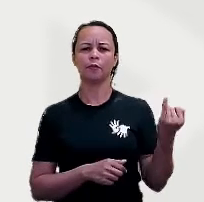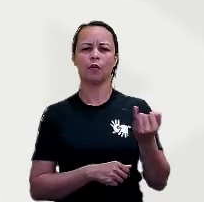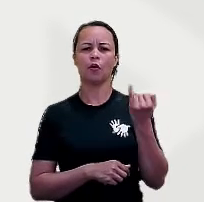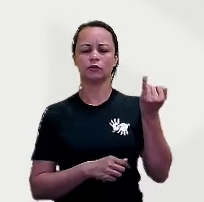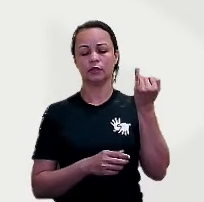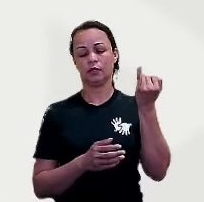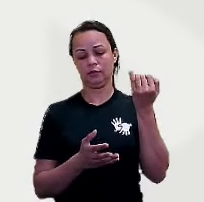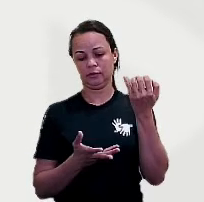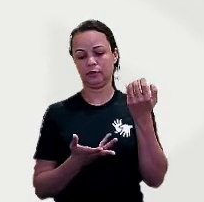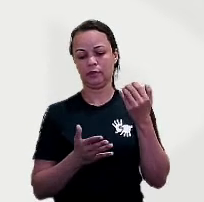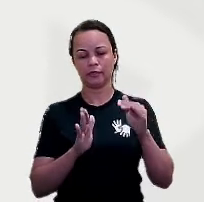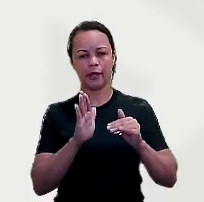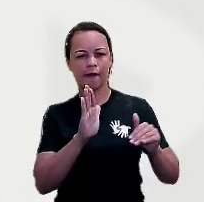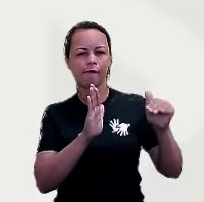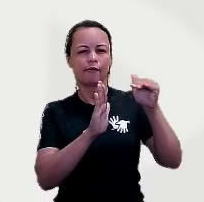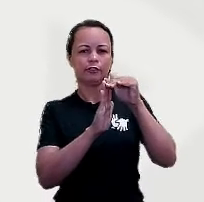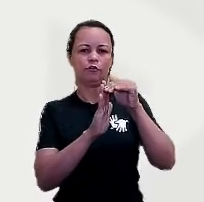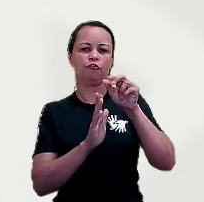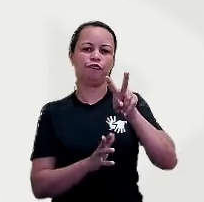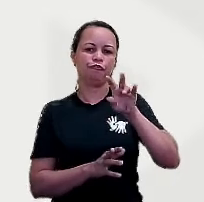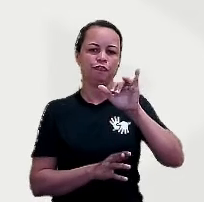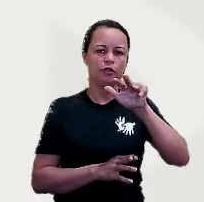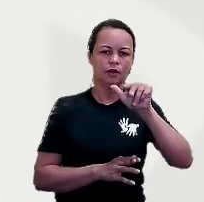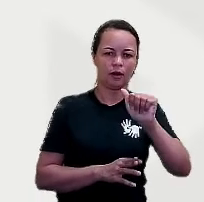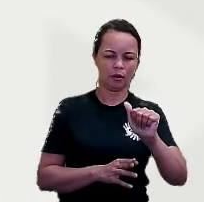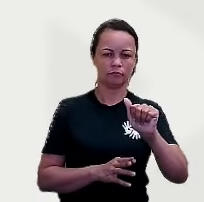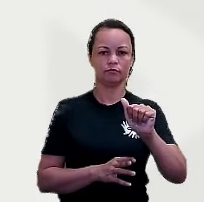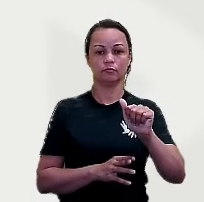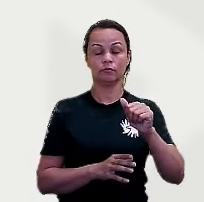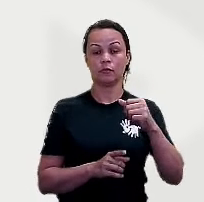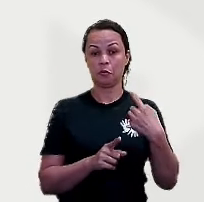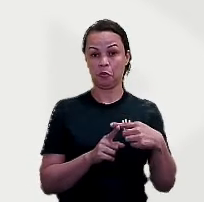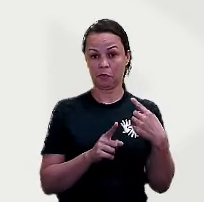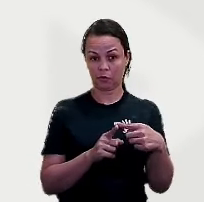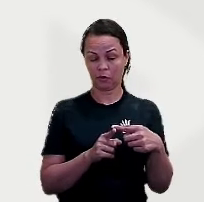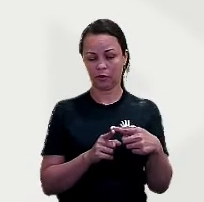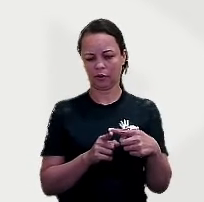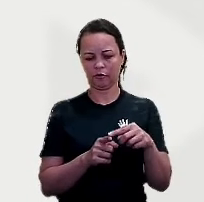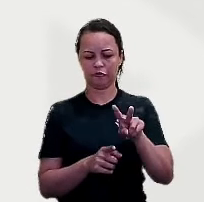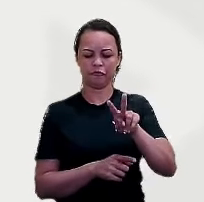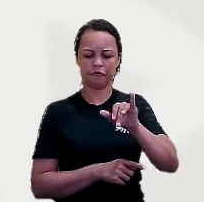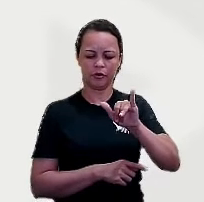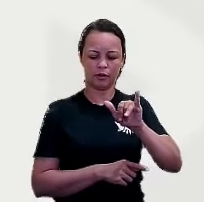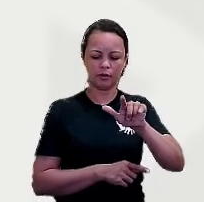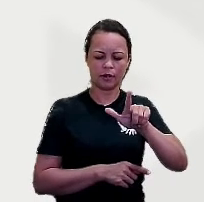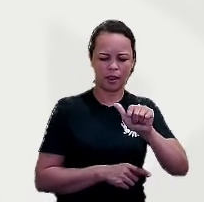elevada à categoria de vila? Porque a vila, ela